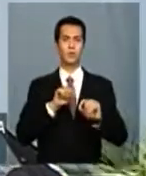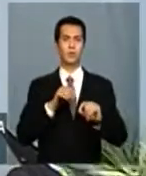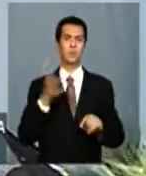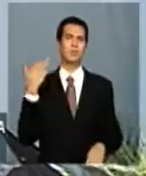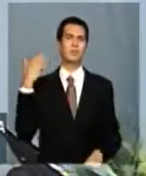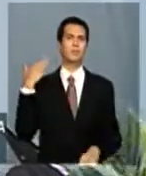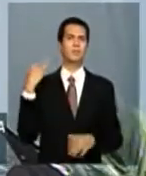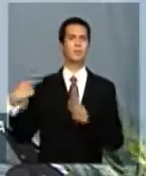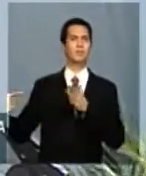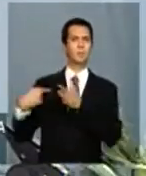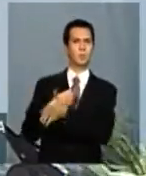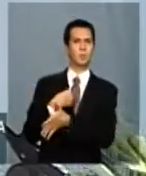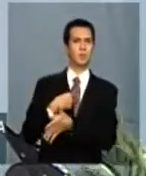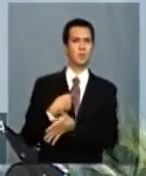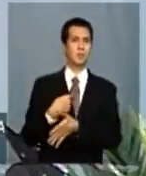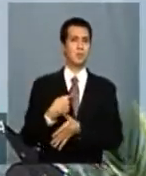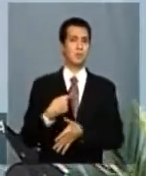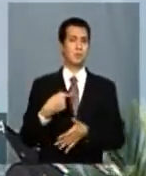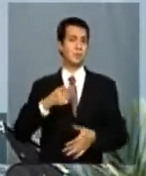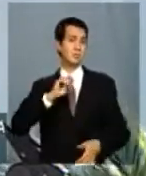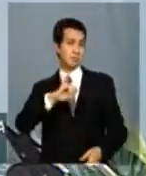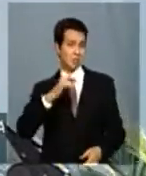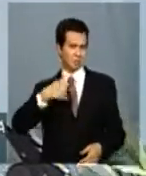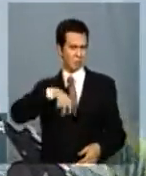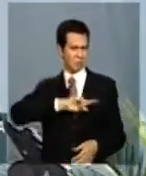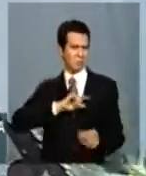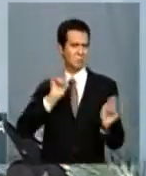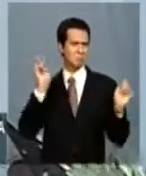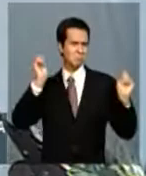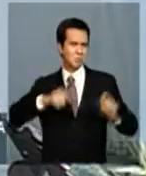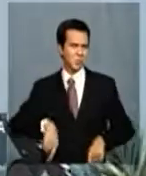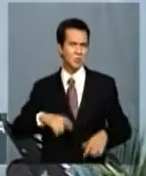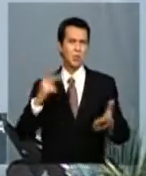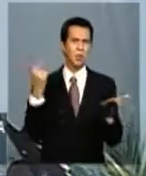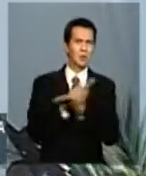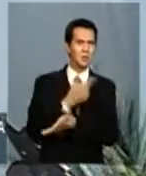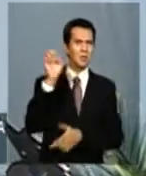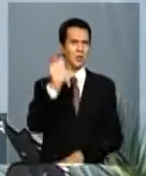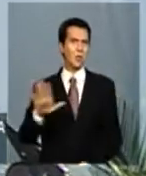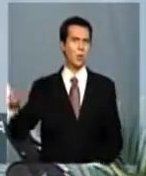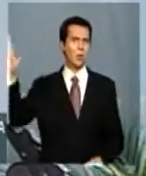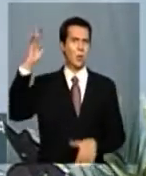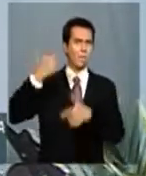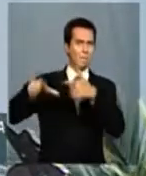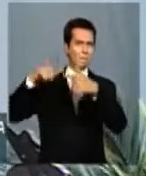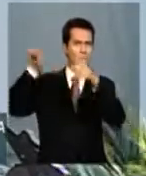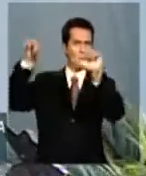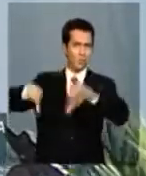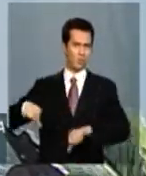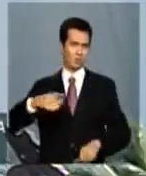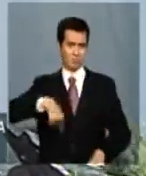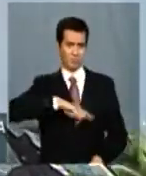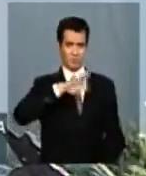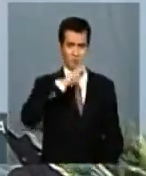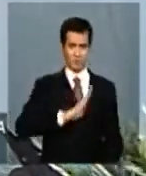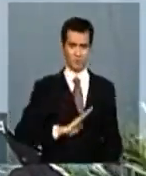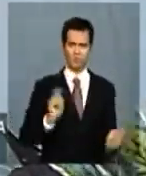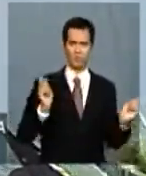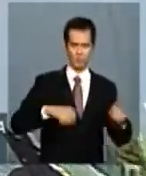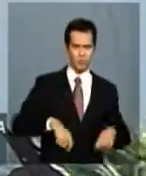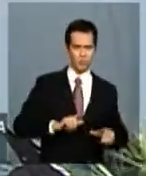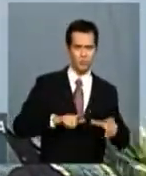para enfrentar o que puder acontecer na Europa. Eu posso assegurar a vocês, nós